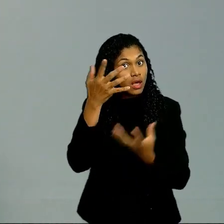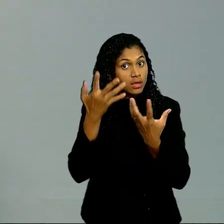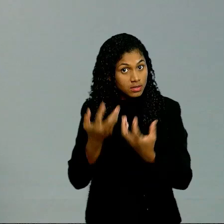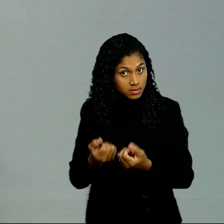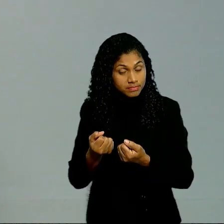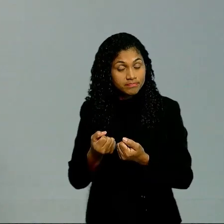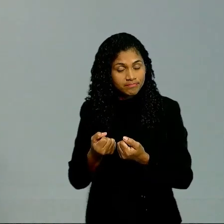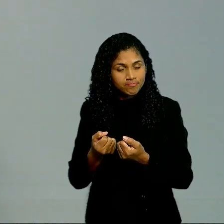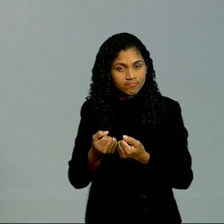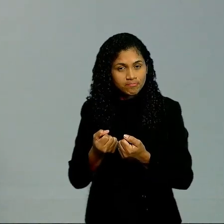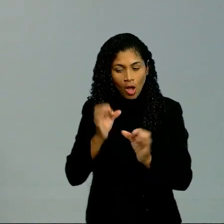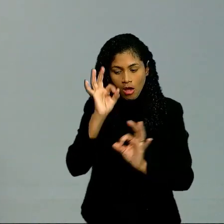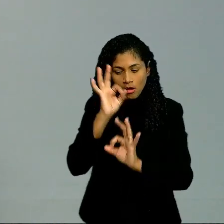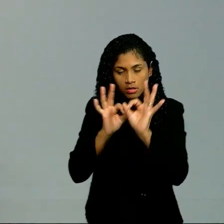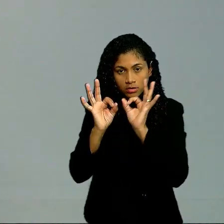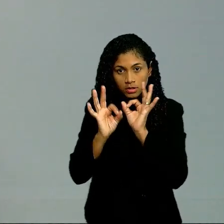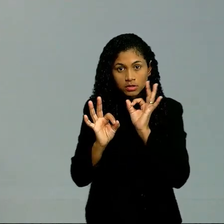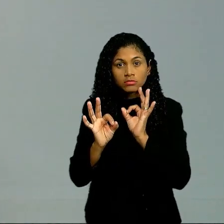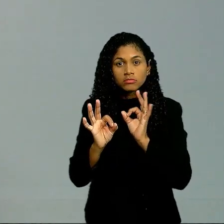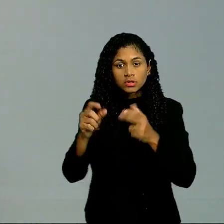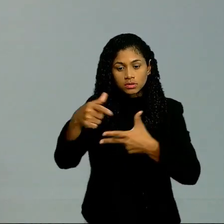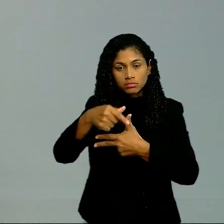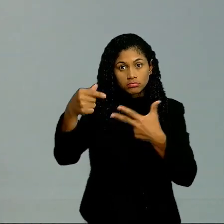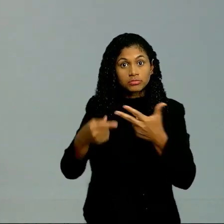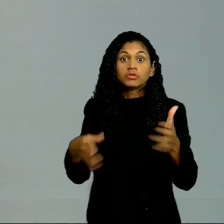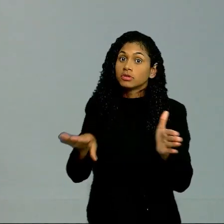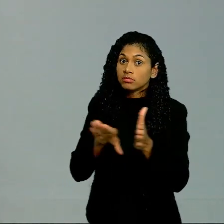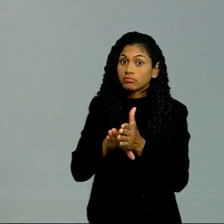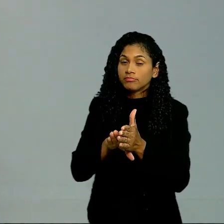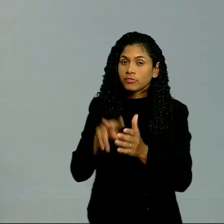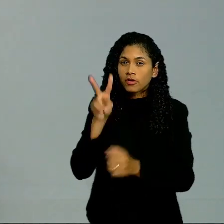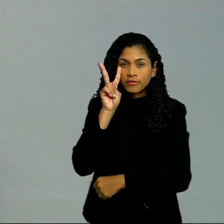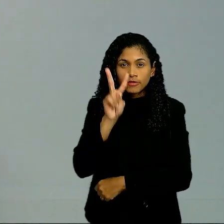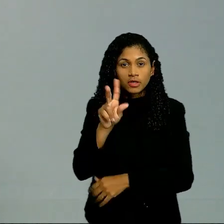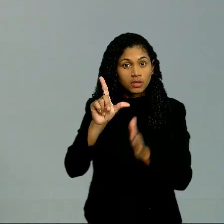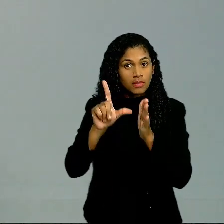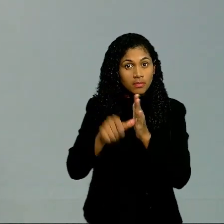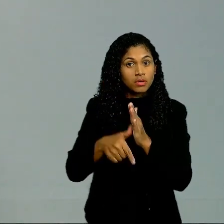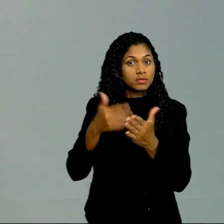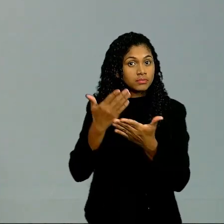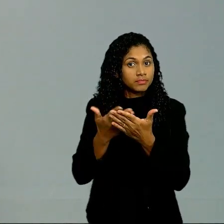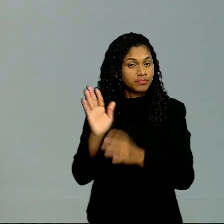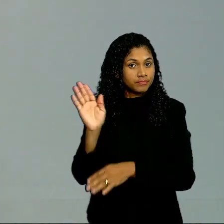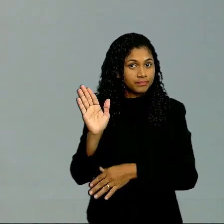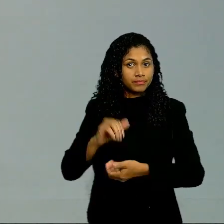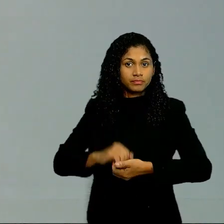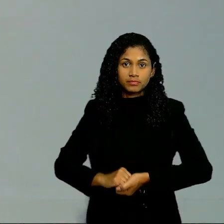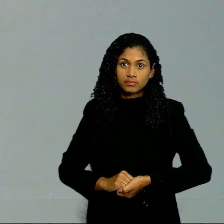e se preparar porque o Enem está chegando. Então, eu te vejo na próxima. Até mais!